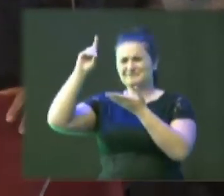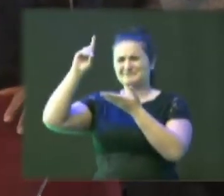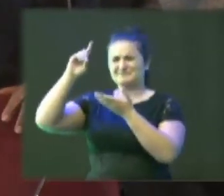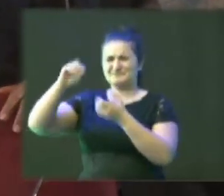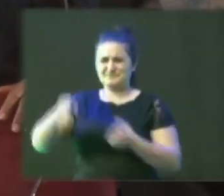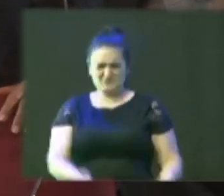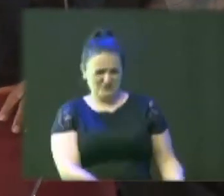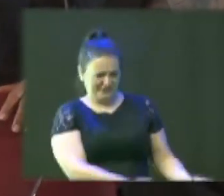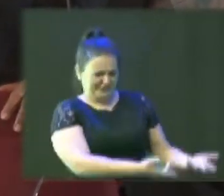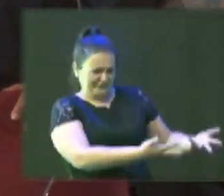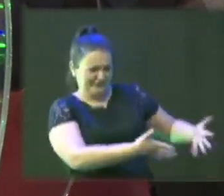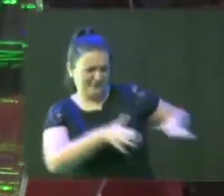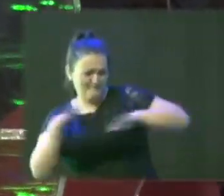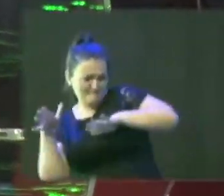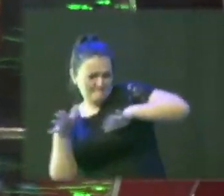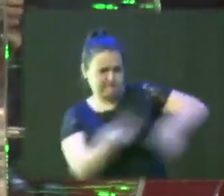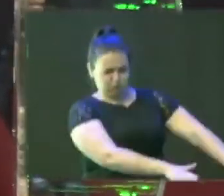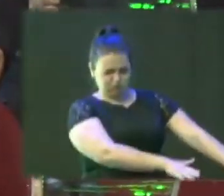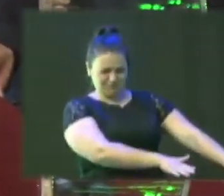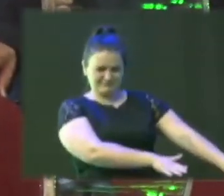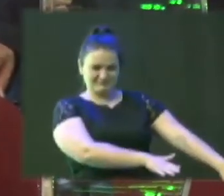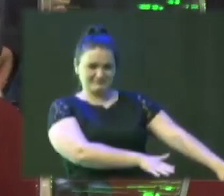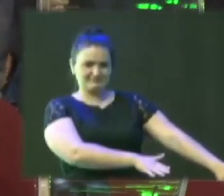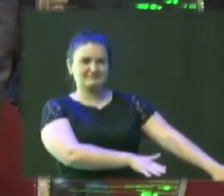e o inferno fecha as